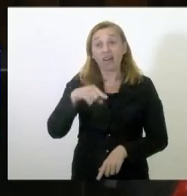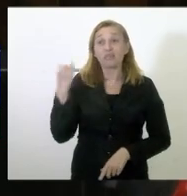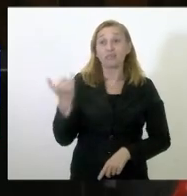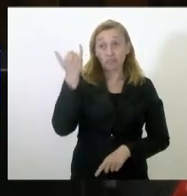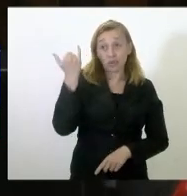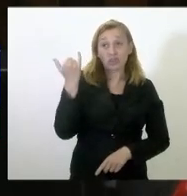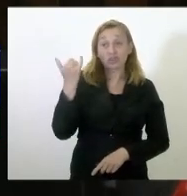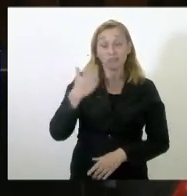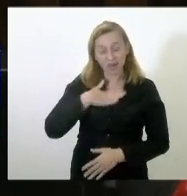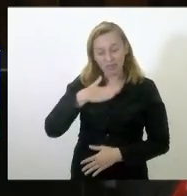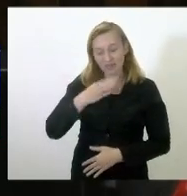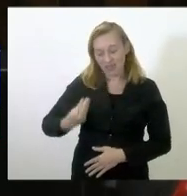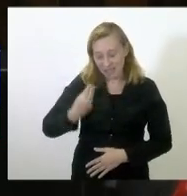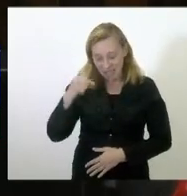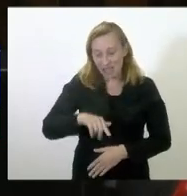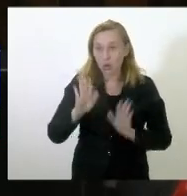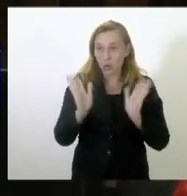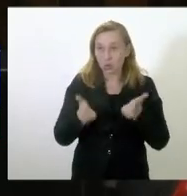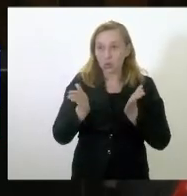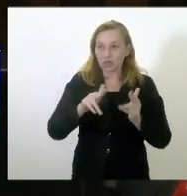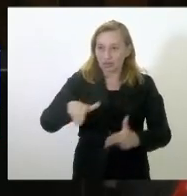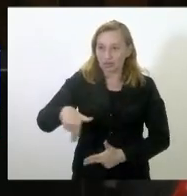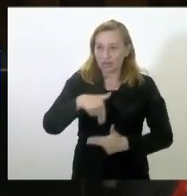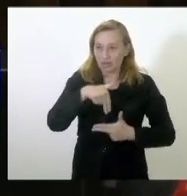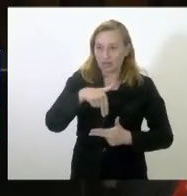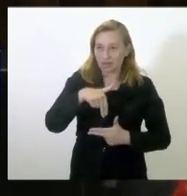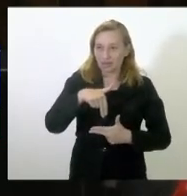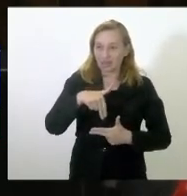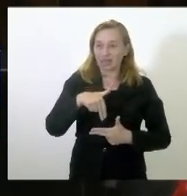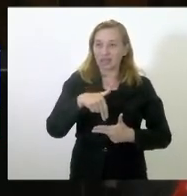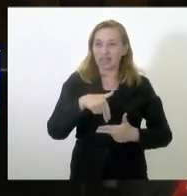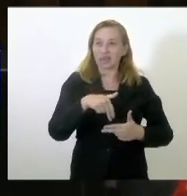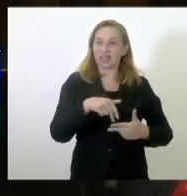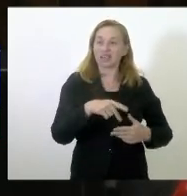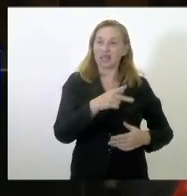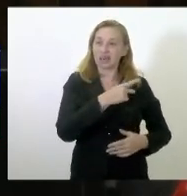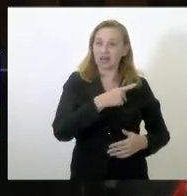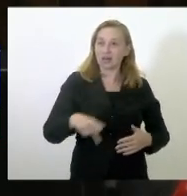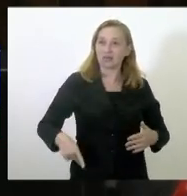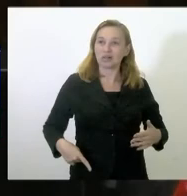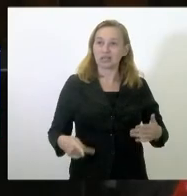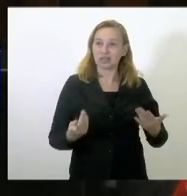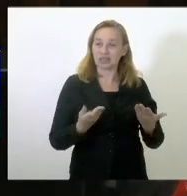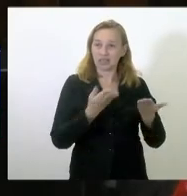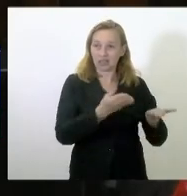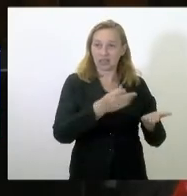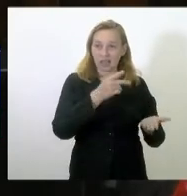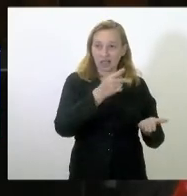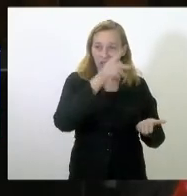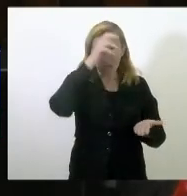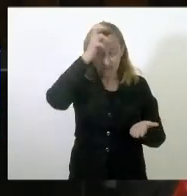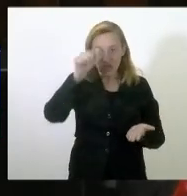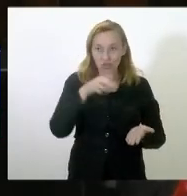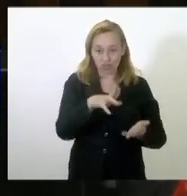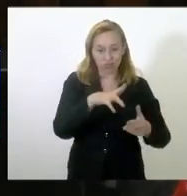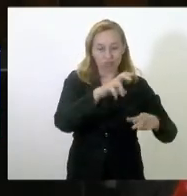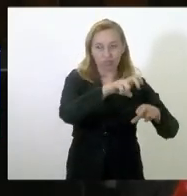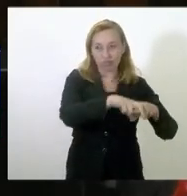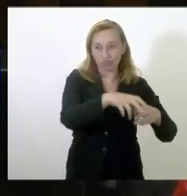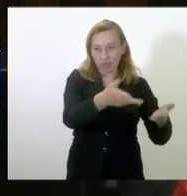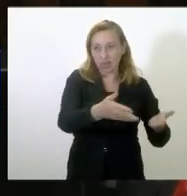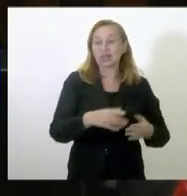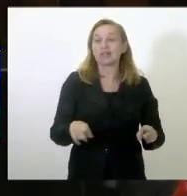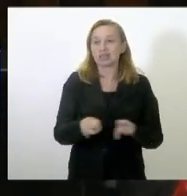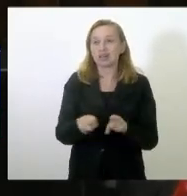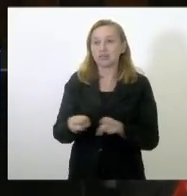para mim estar aqui hoje e numa sessão presidida por Vossa Excelência. Quero destacar a presença no nosso plenário do meu querido amigo,